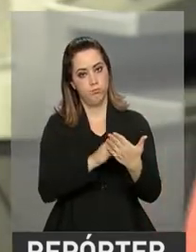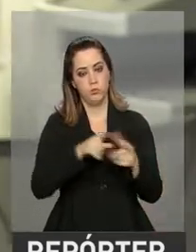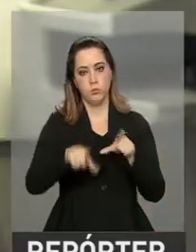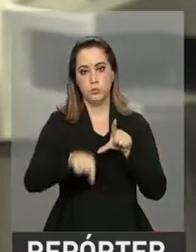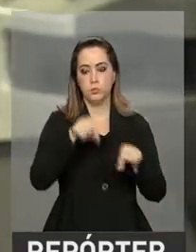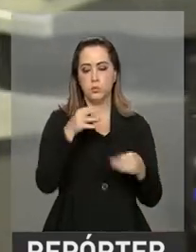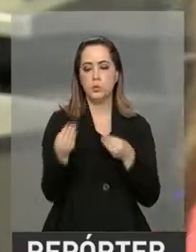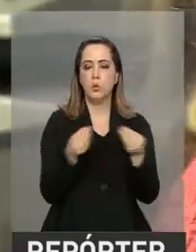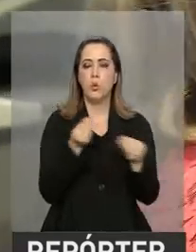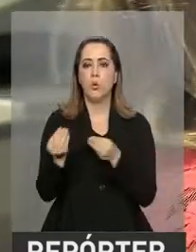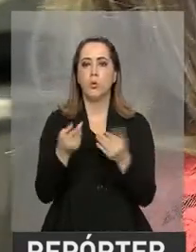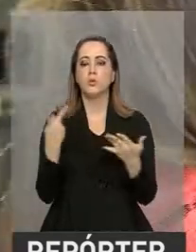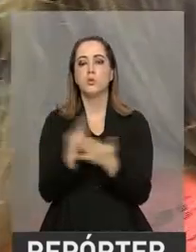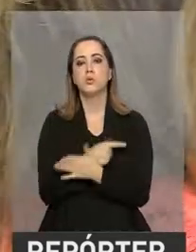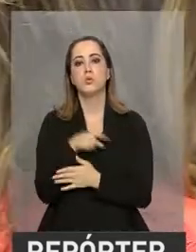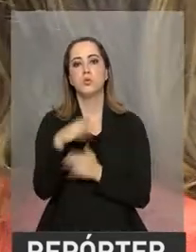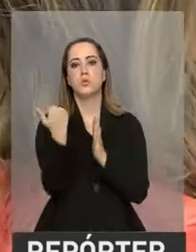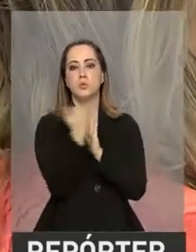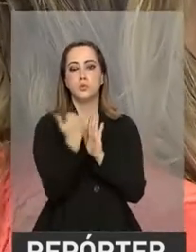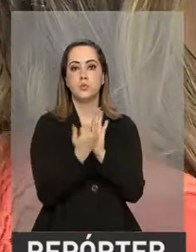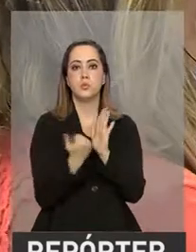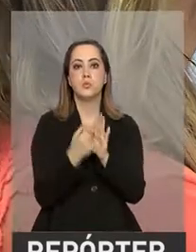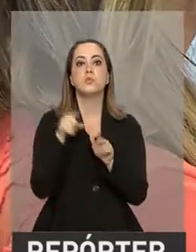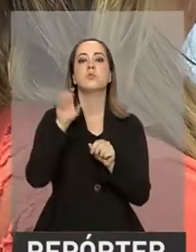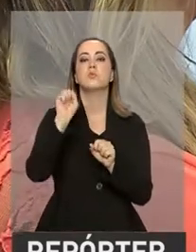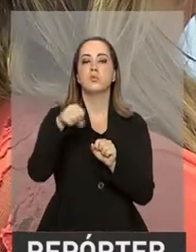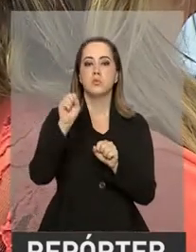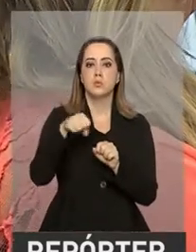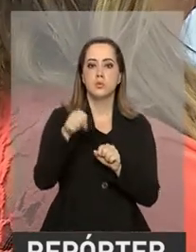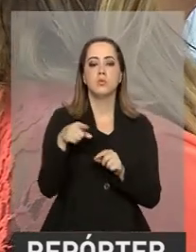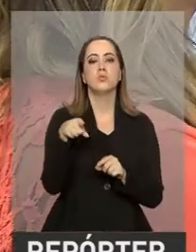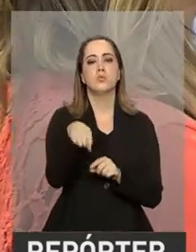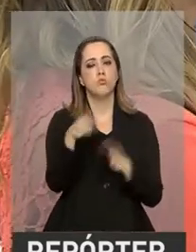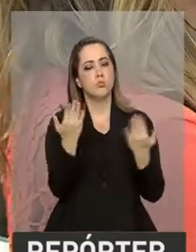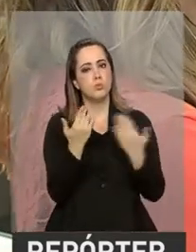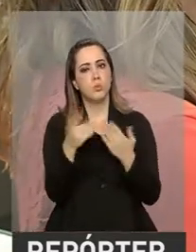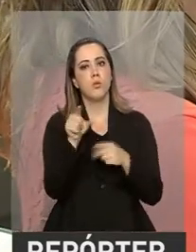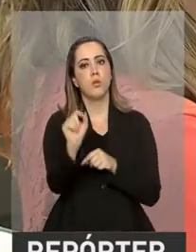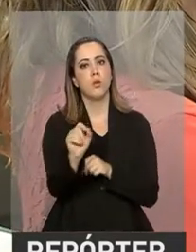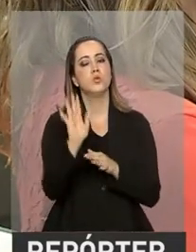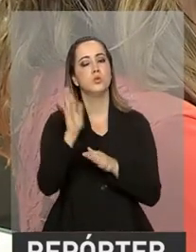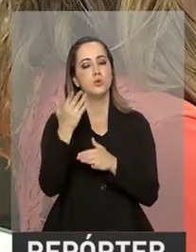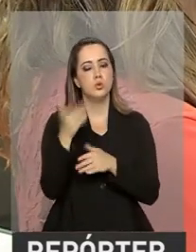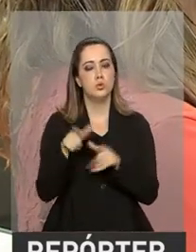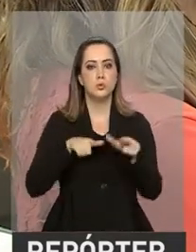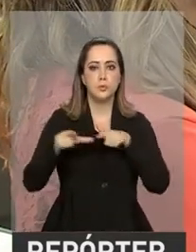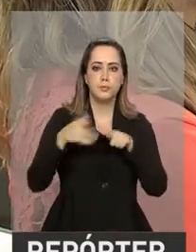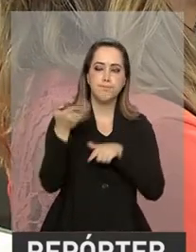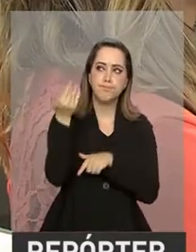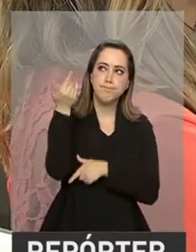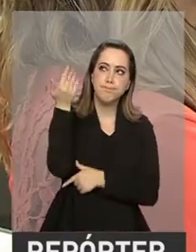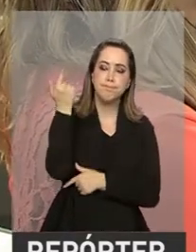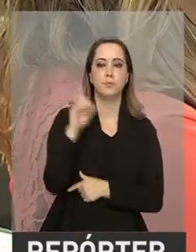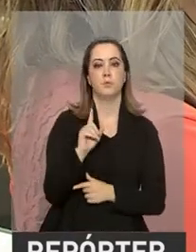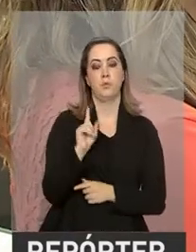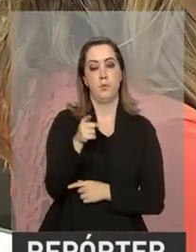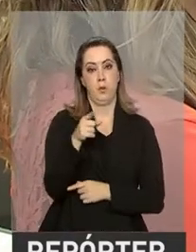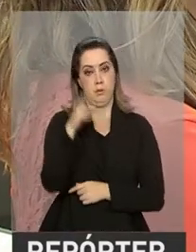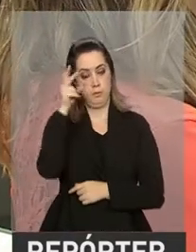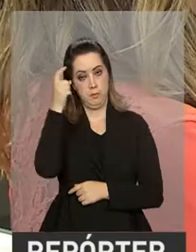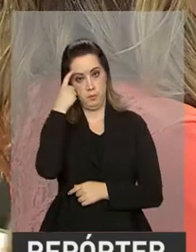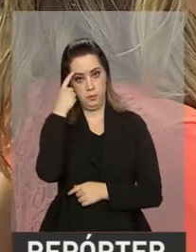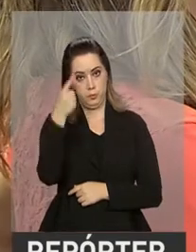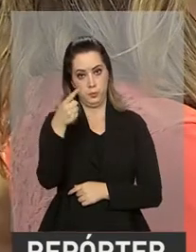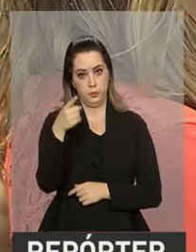presidente como funciona o programa agora sim é isso mesmo o programa já funciona há bastante tempo você ter uma idéia o livro